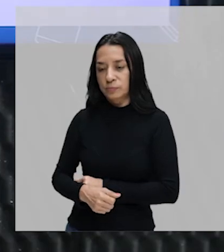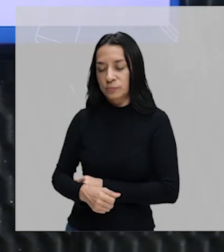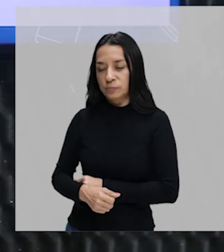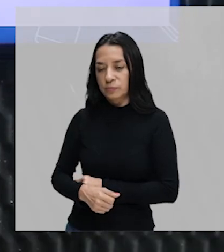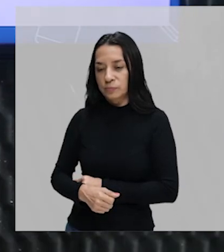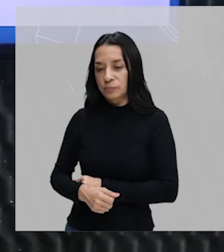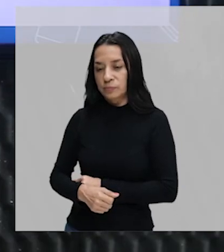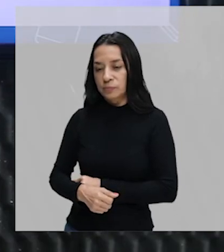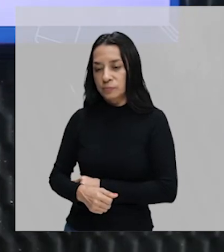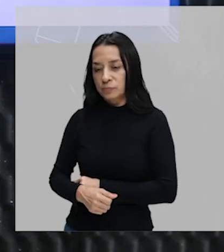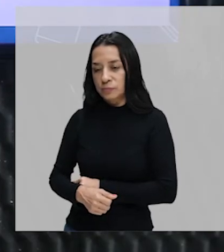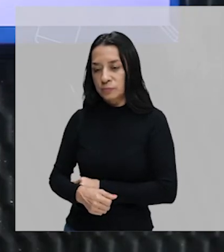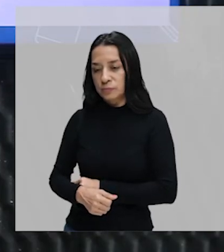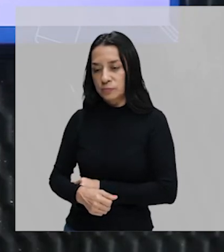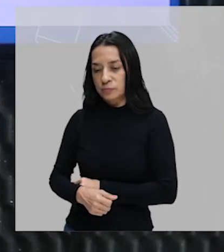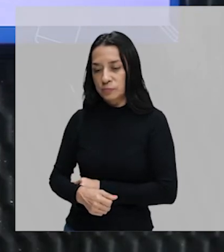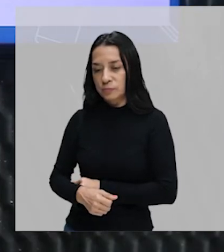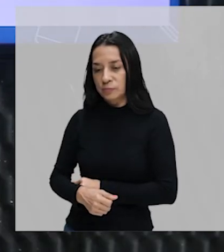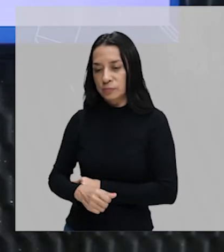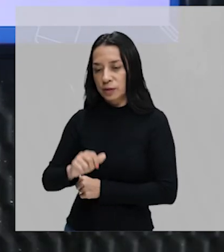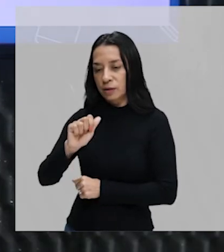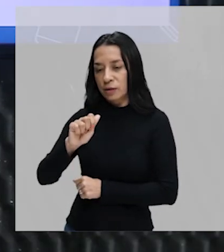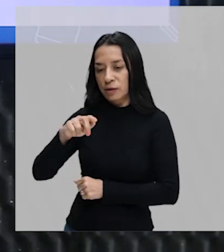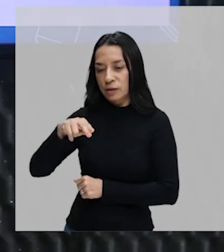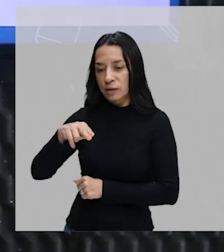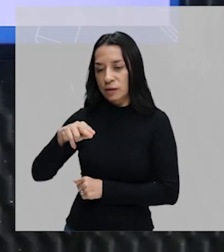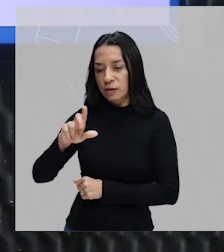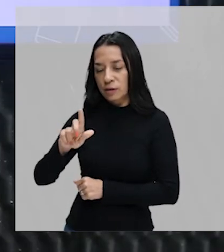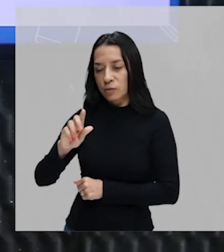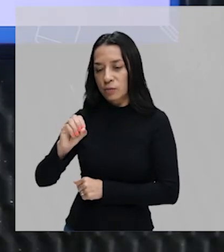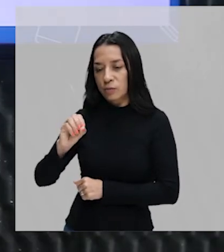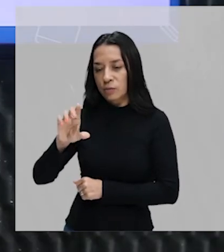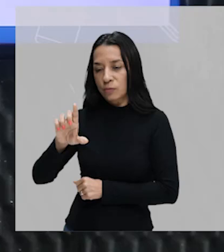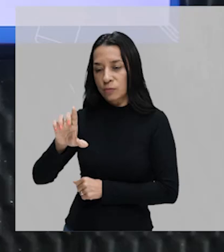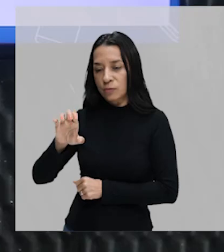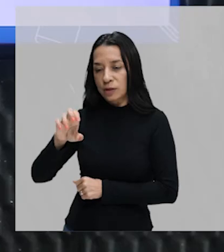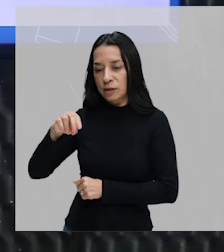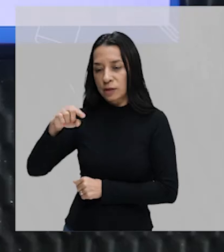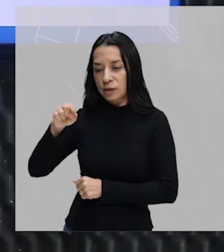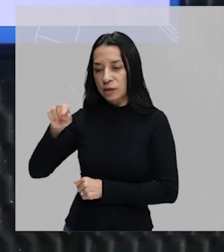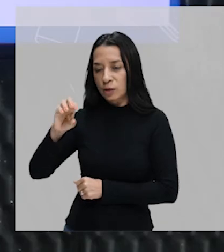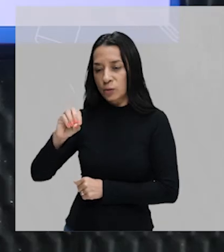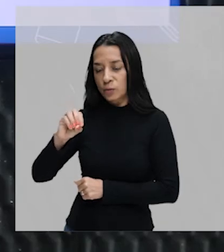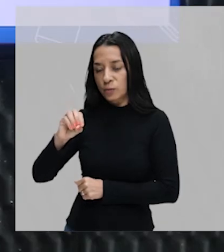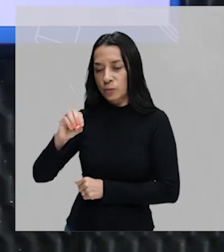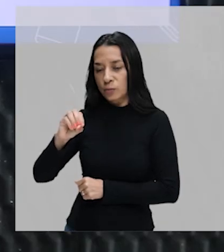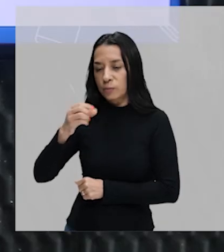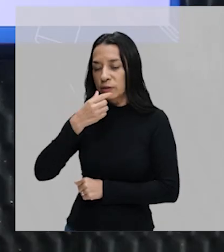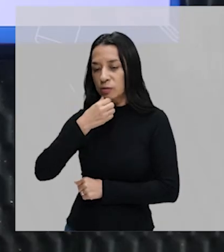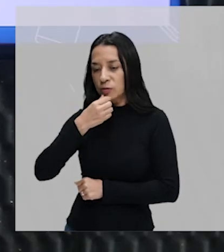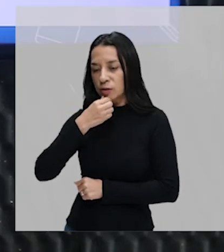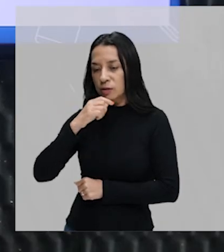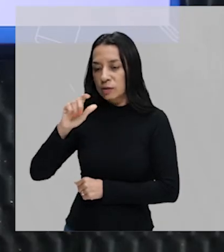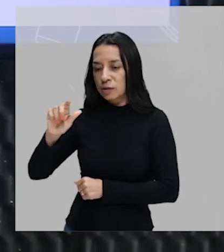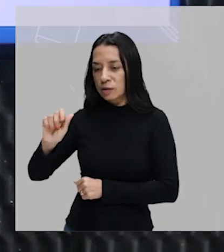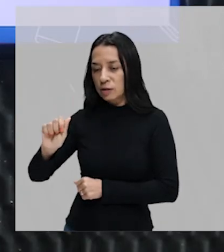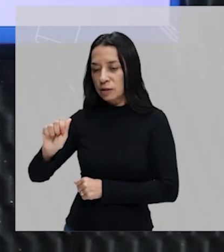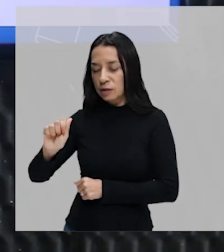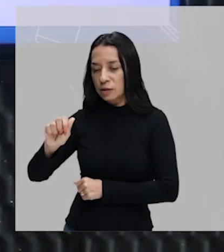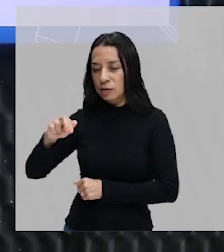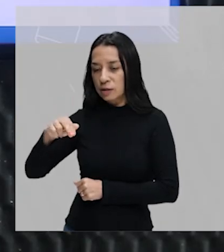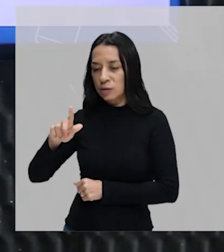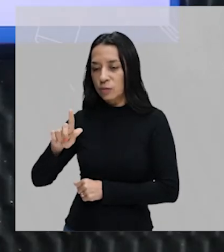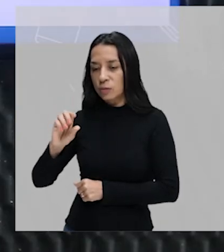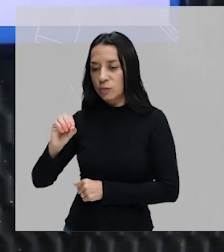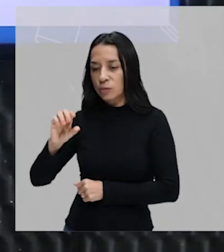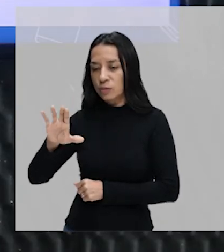Angolenho masculino e angolenha feminino, tá? Argentina, argentino e